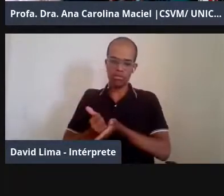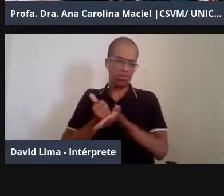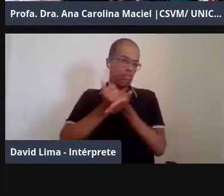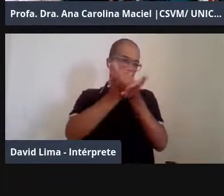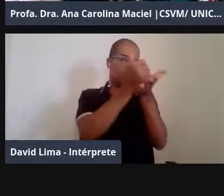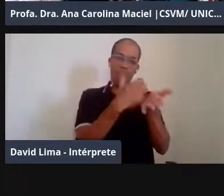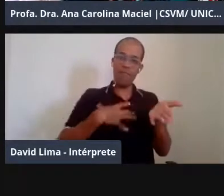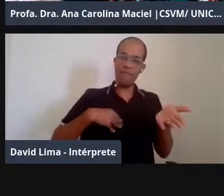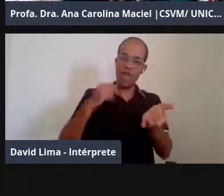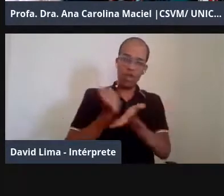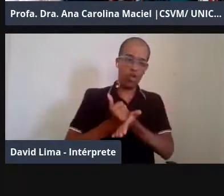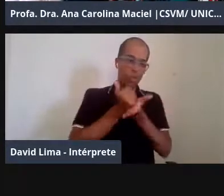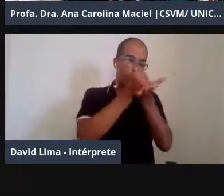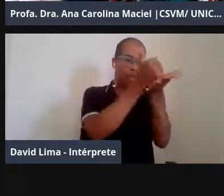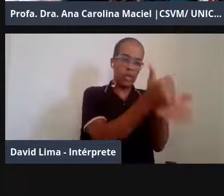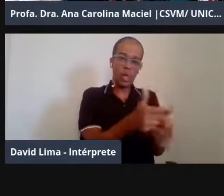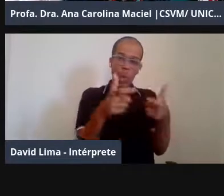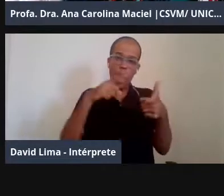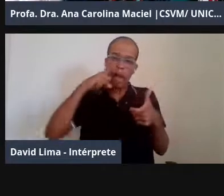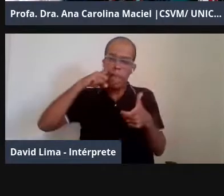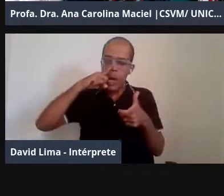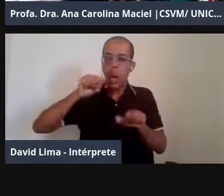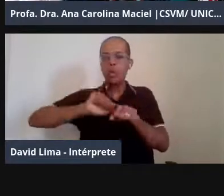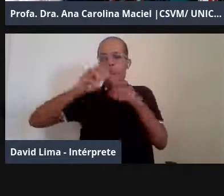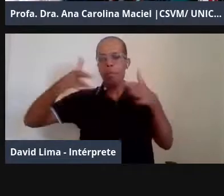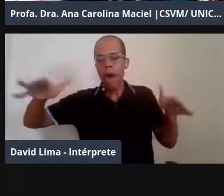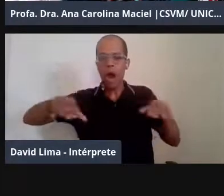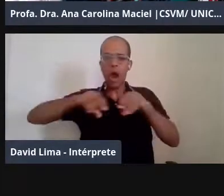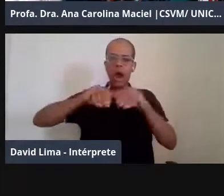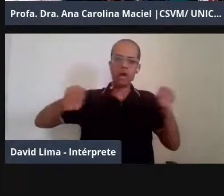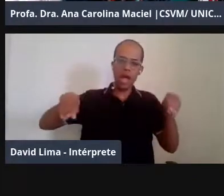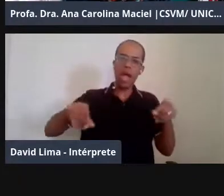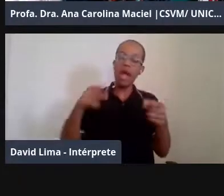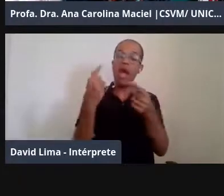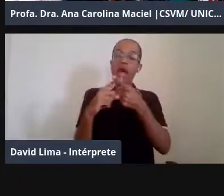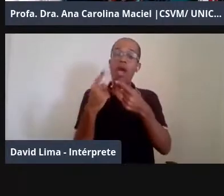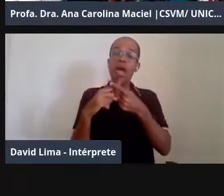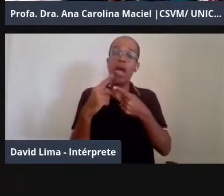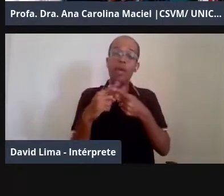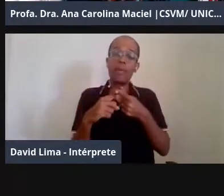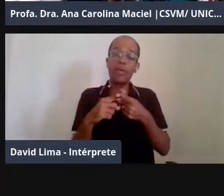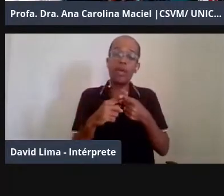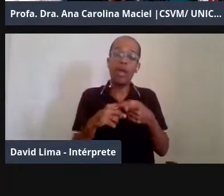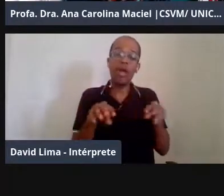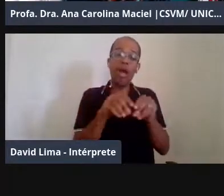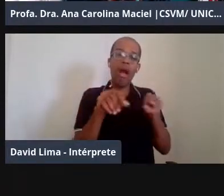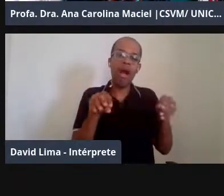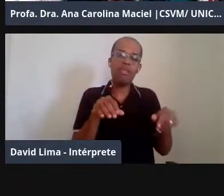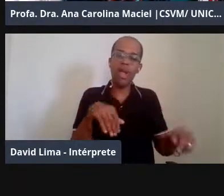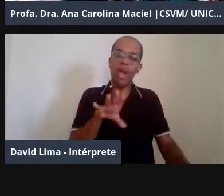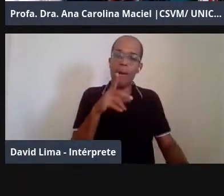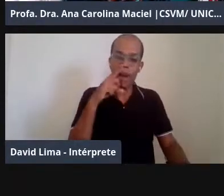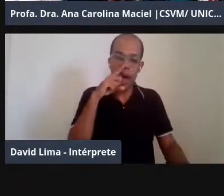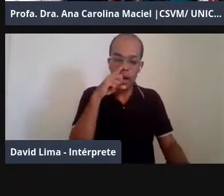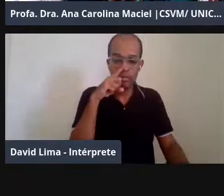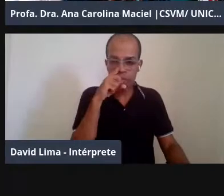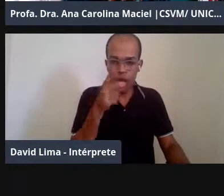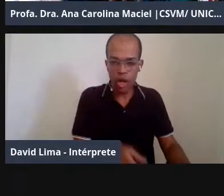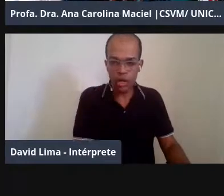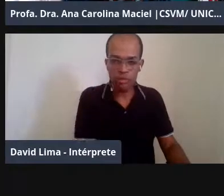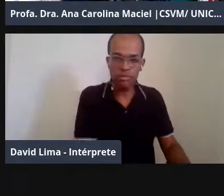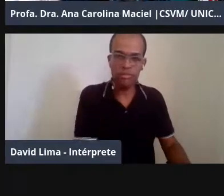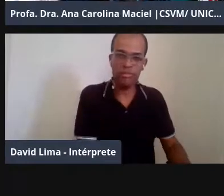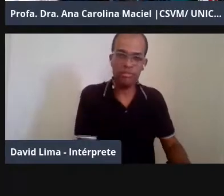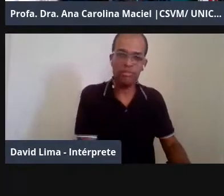perigosa, seja pelo mar ou pela terra, é porque eles, a terra firme era um pouco mais perigosa do que essa travessia